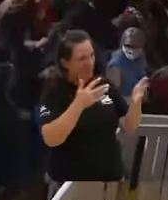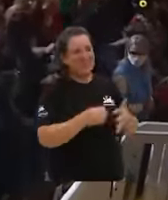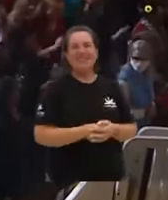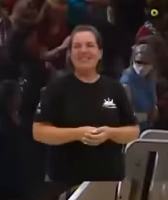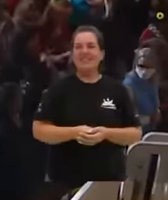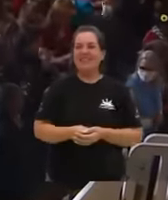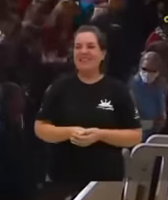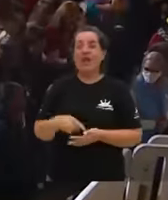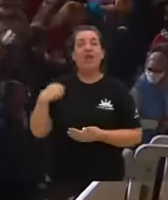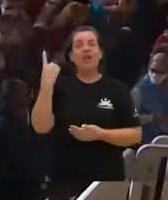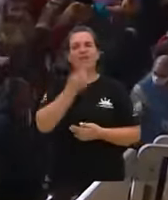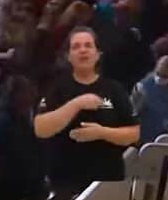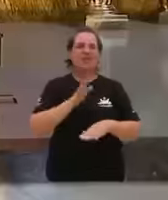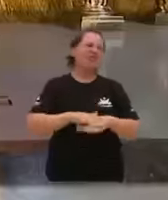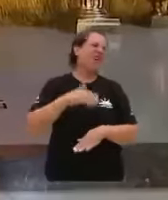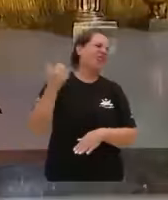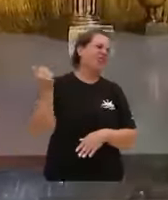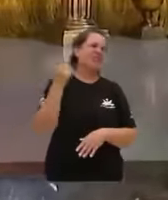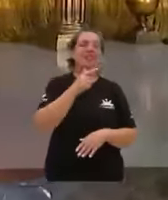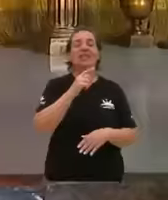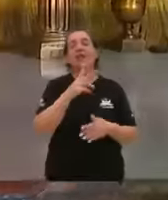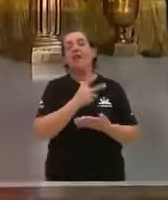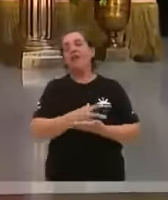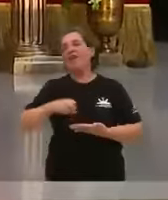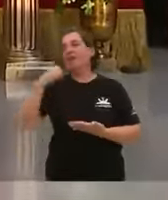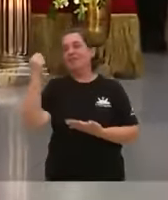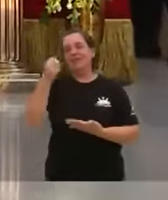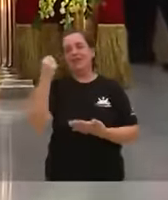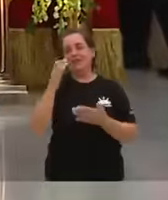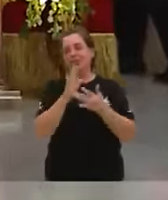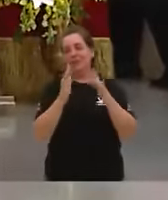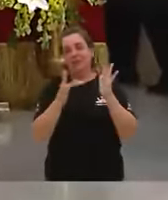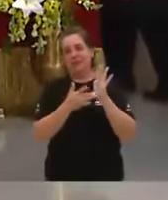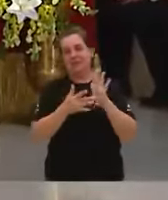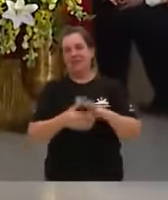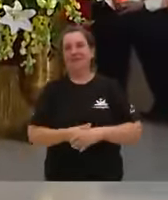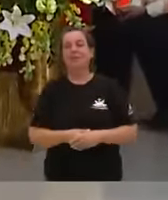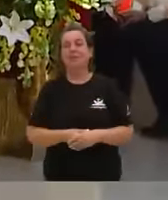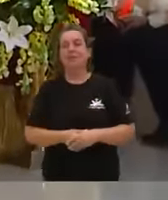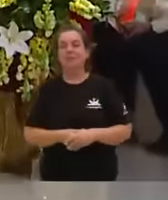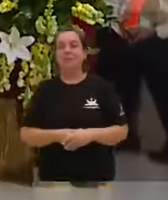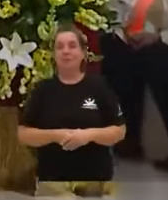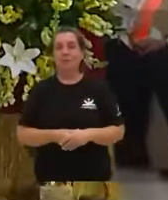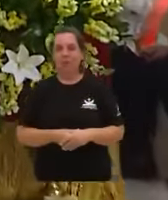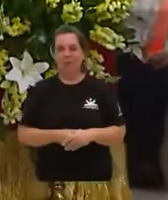filho, somos mais que vencedores em Jesus Cristo.